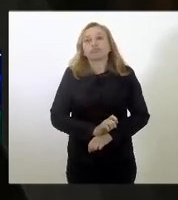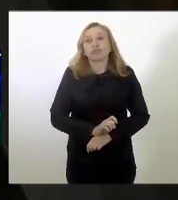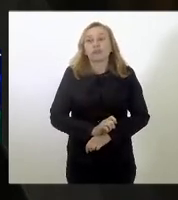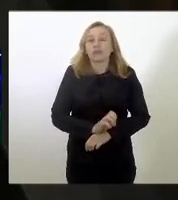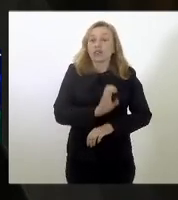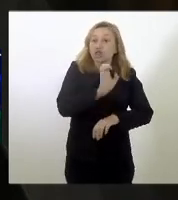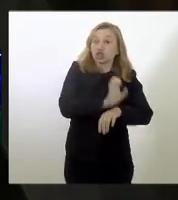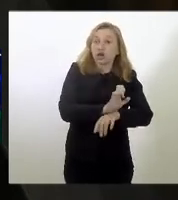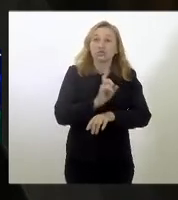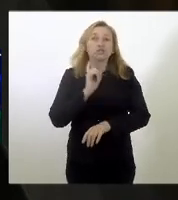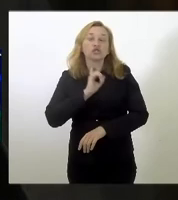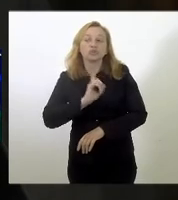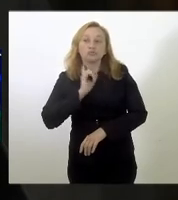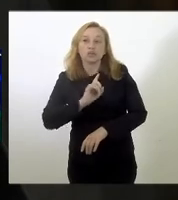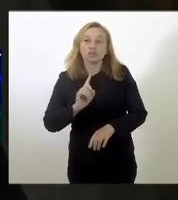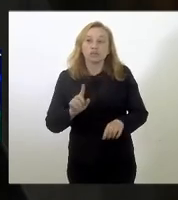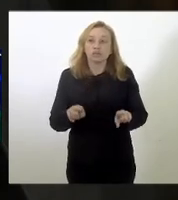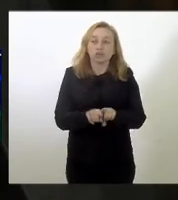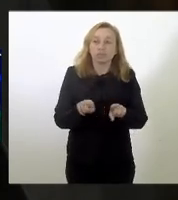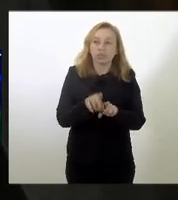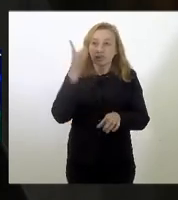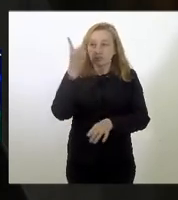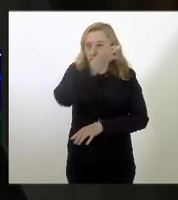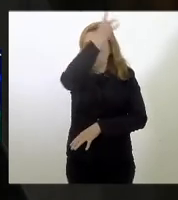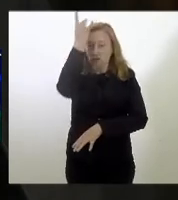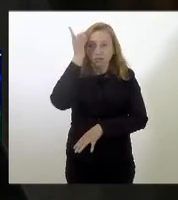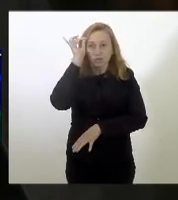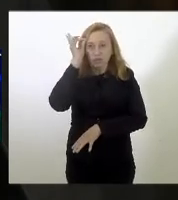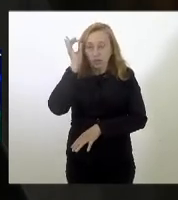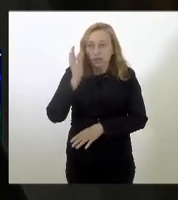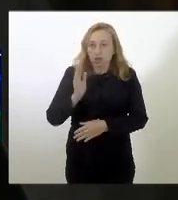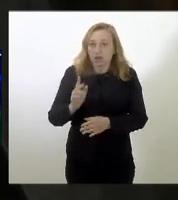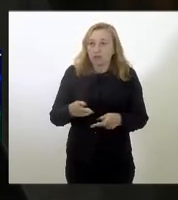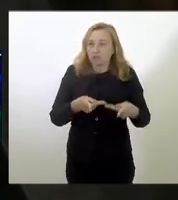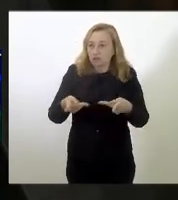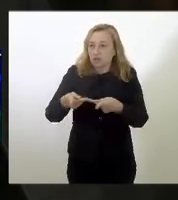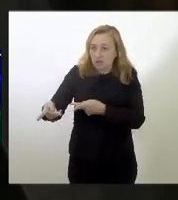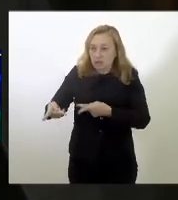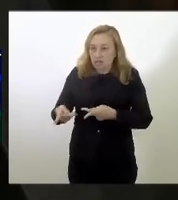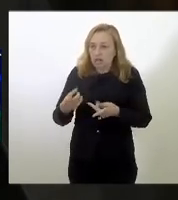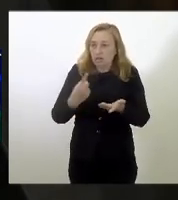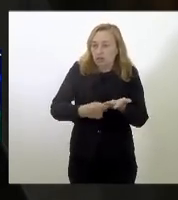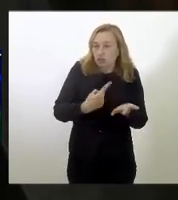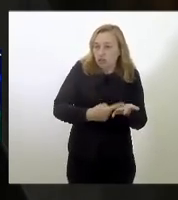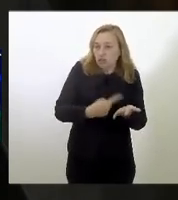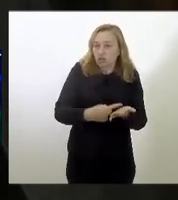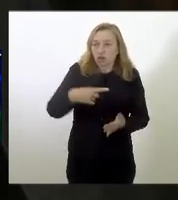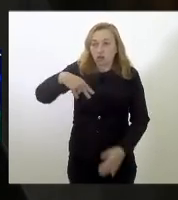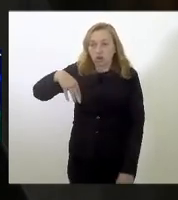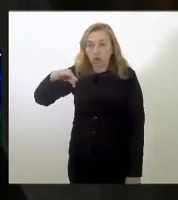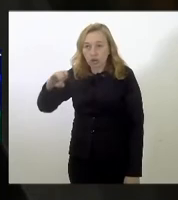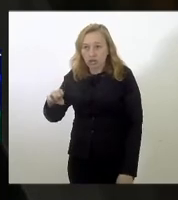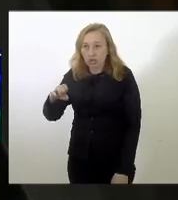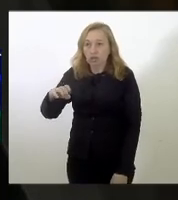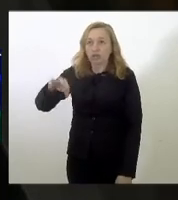estado de Minas e no estado de Espírito Santo. Fui a todos os municípios da região norte e noroeste.